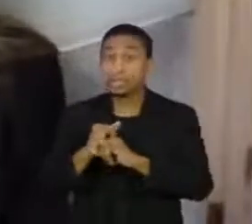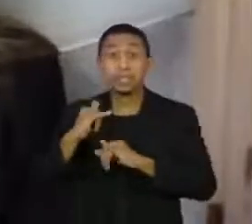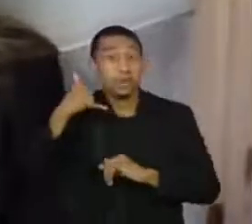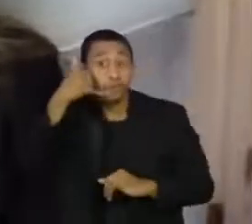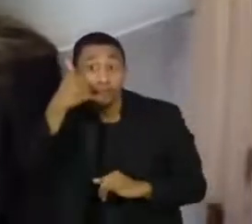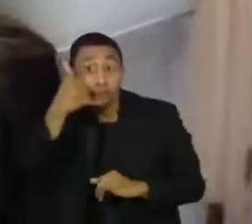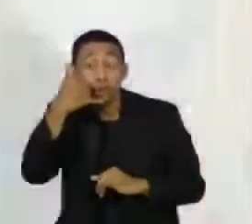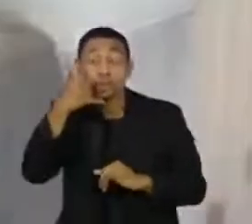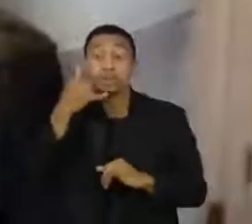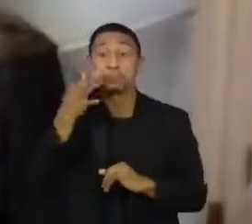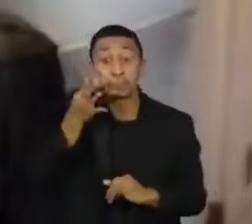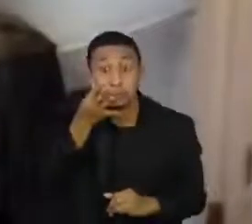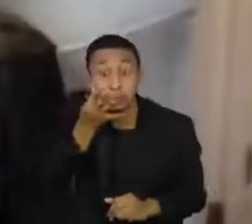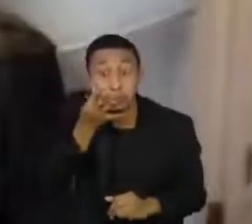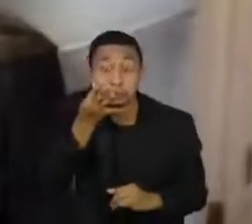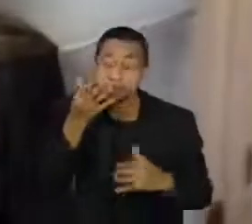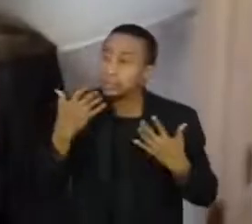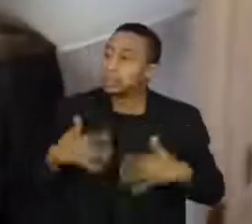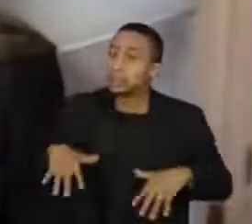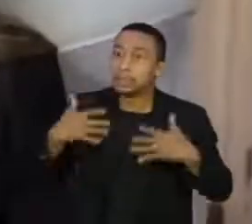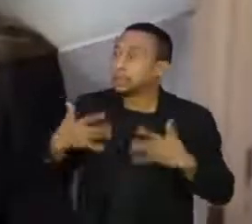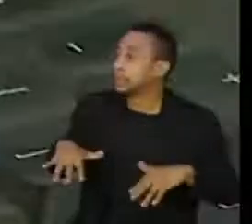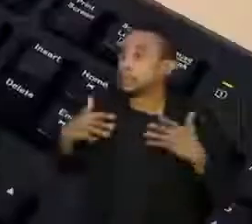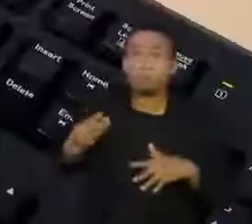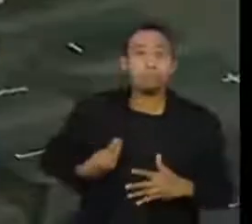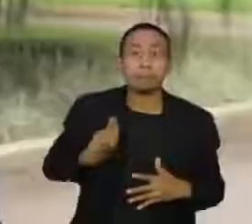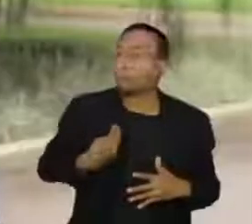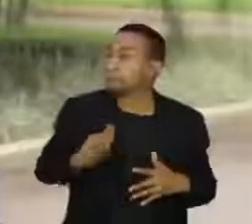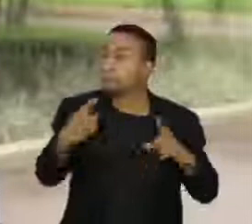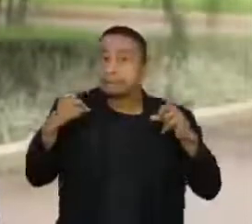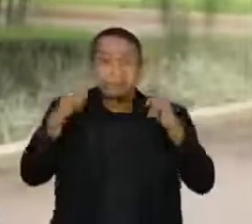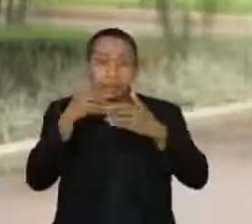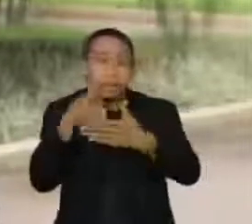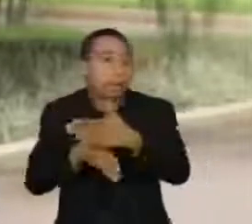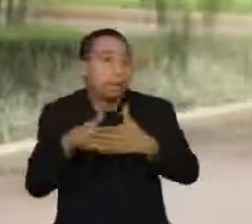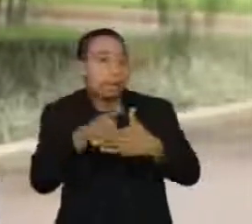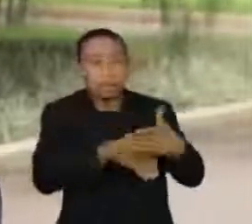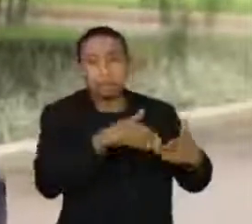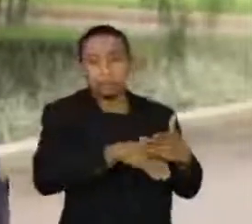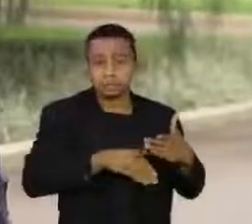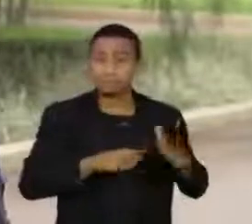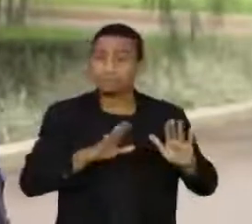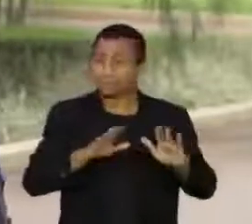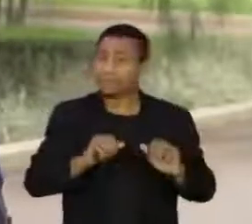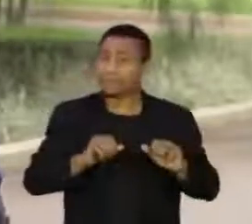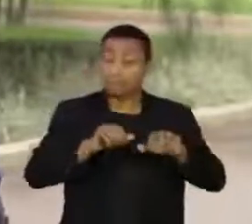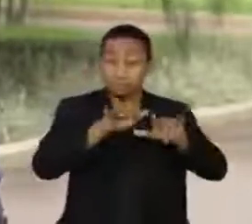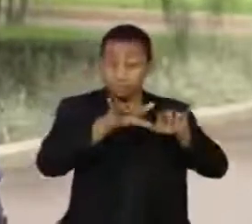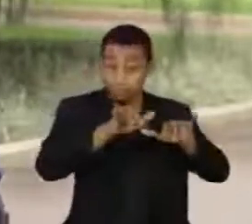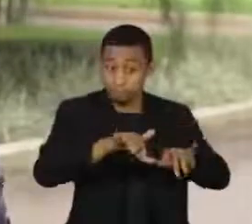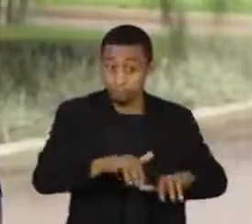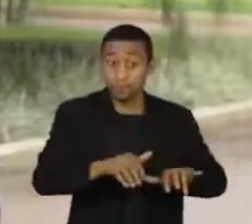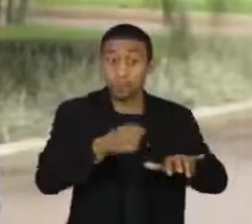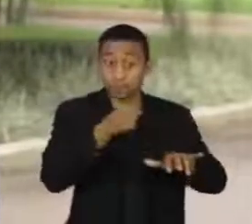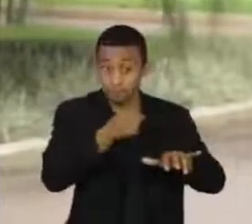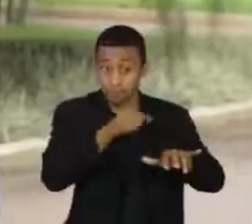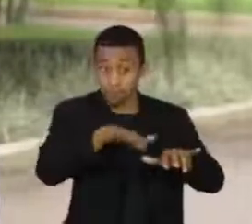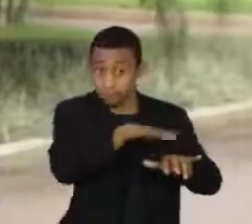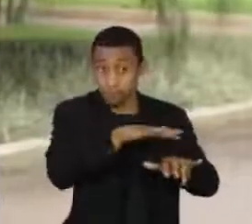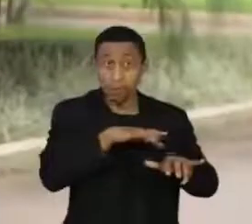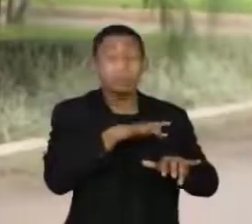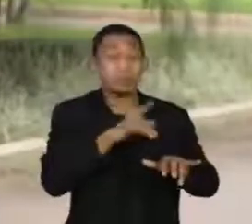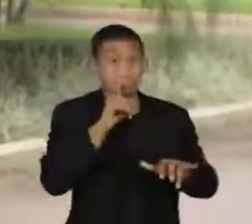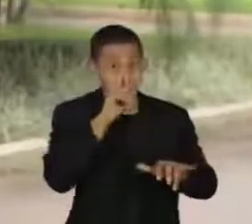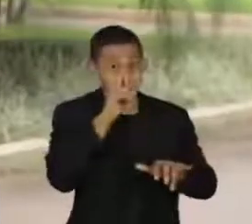telefone, pessoalmente. E aí, basicamente, minha vida virou um inferno. Por incrível que pareça, as redações vêm logo em seguida na lista de ambientes